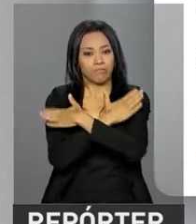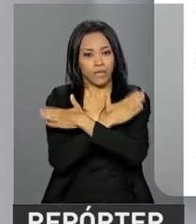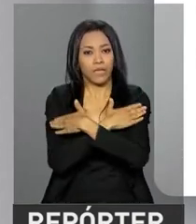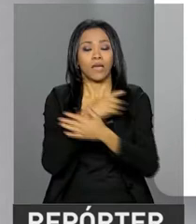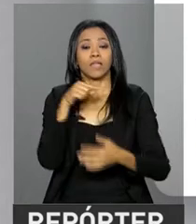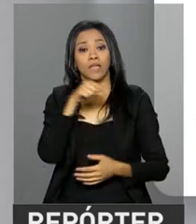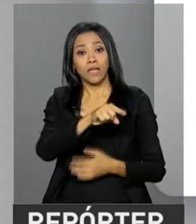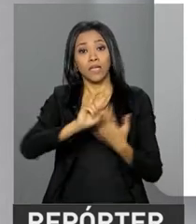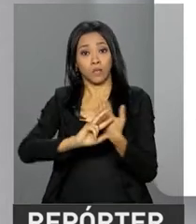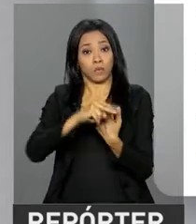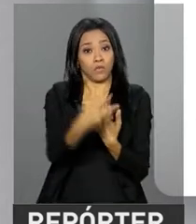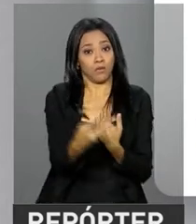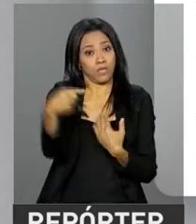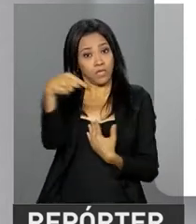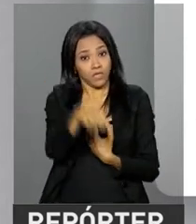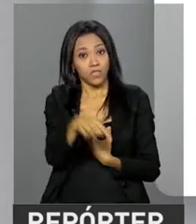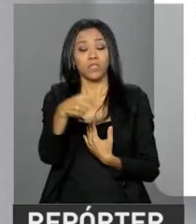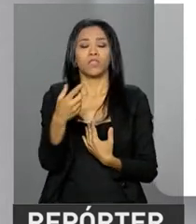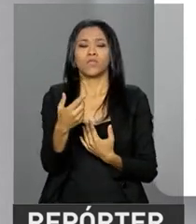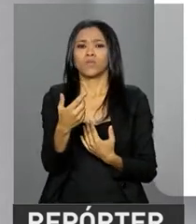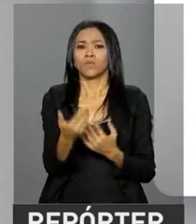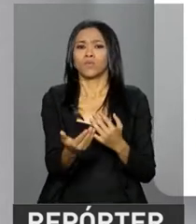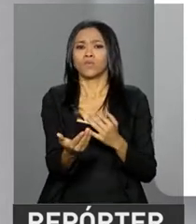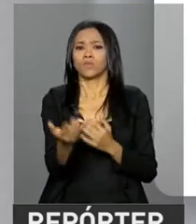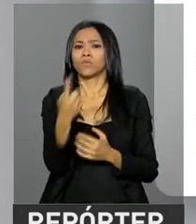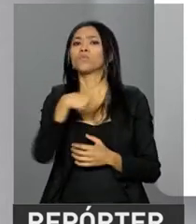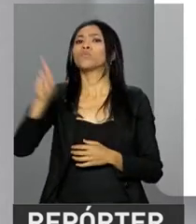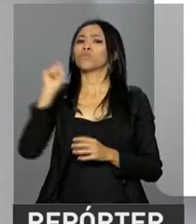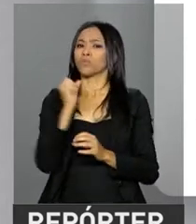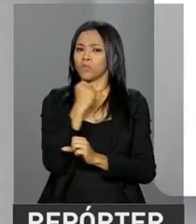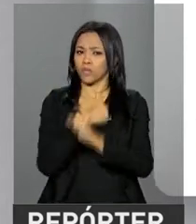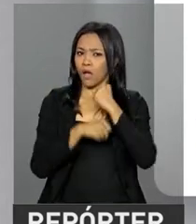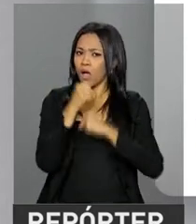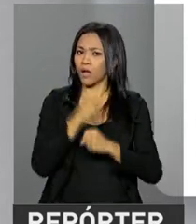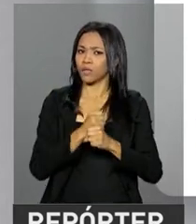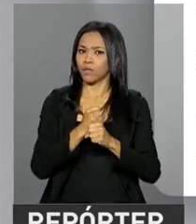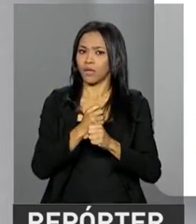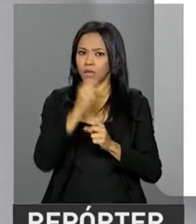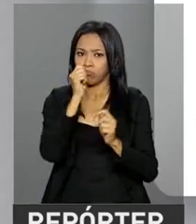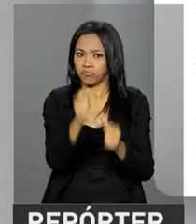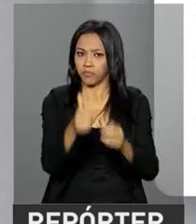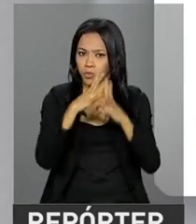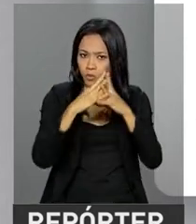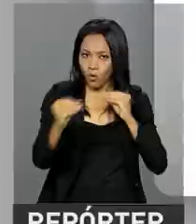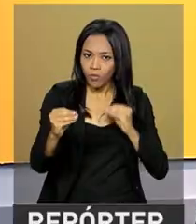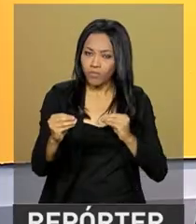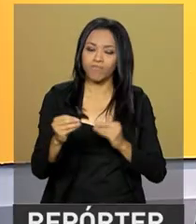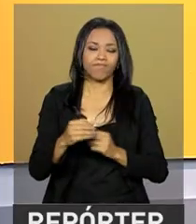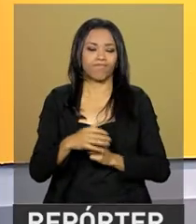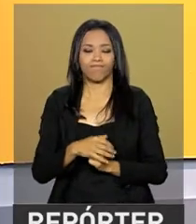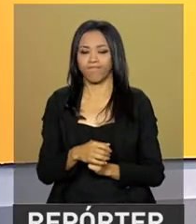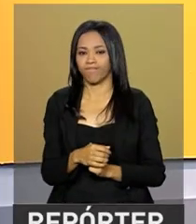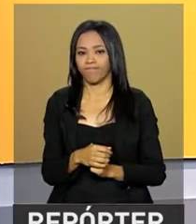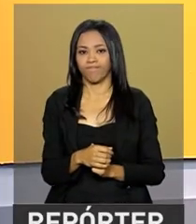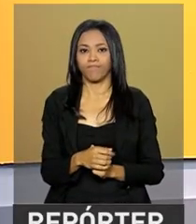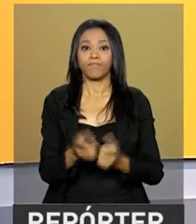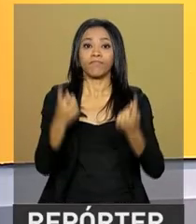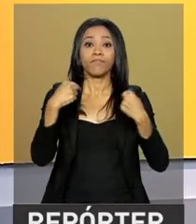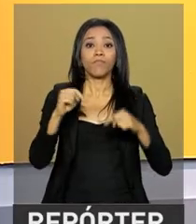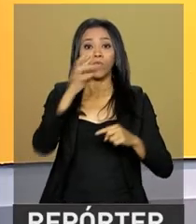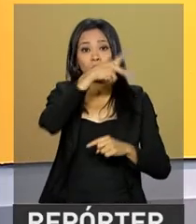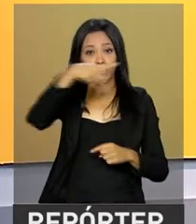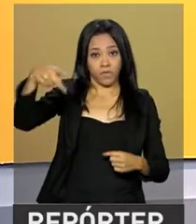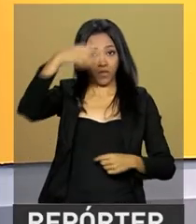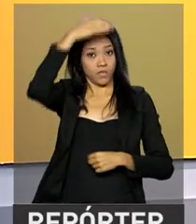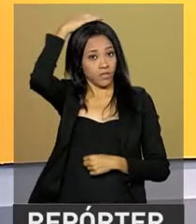recessão tão forte quanto a dos últimos anos não desaparecem do dia pra noite o presidente michel temer